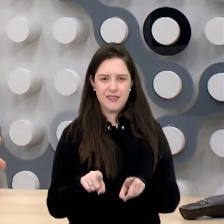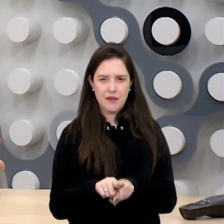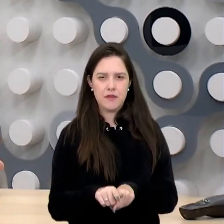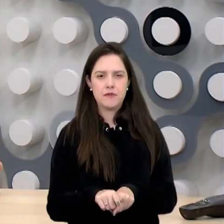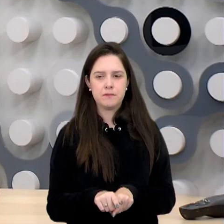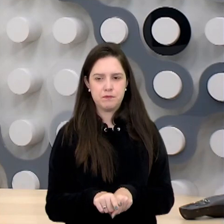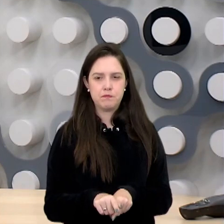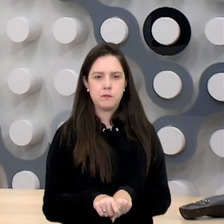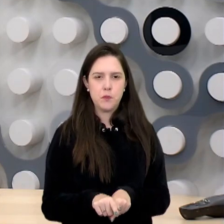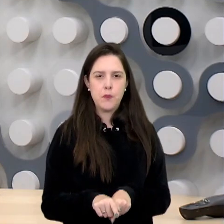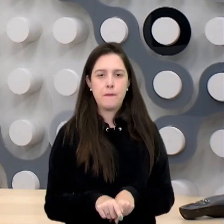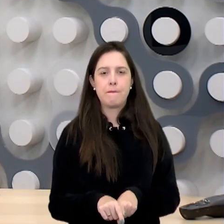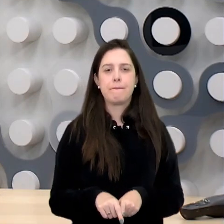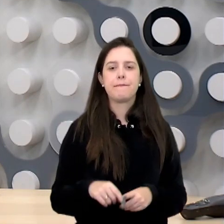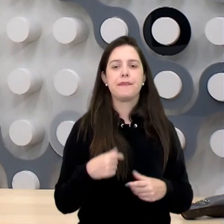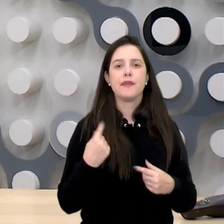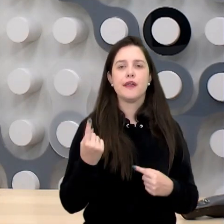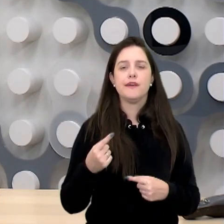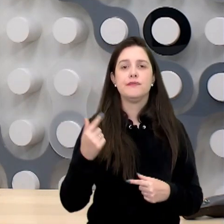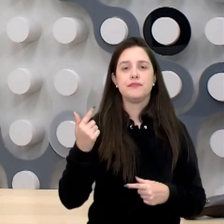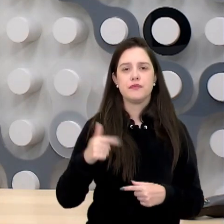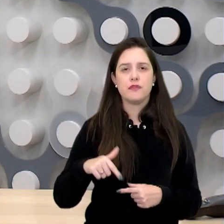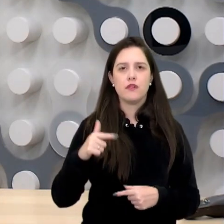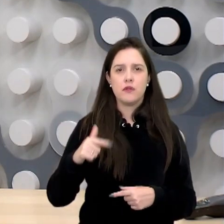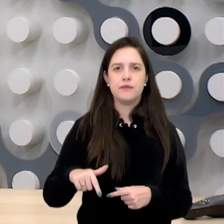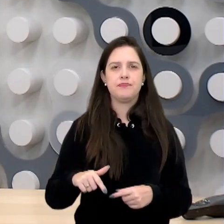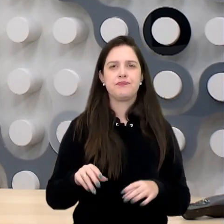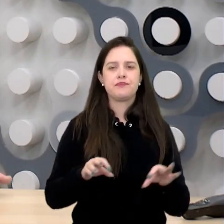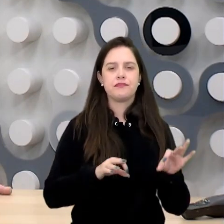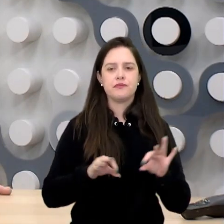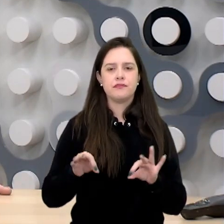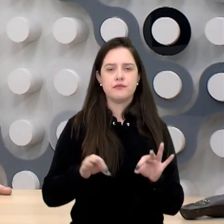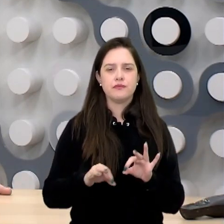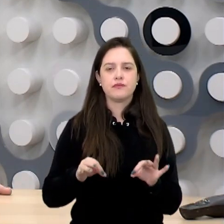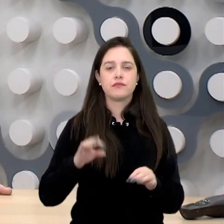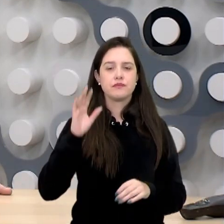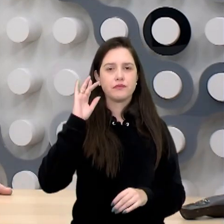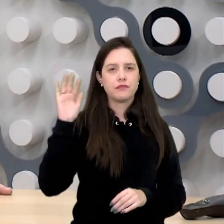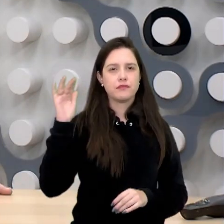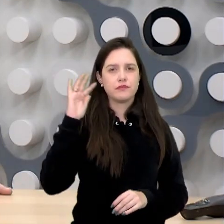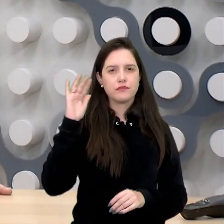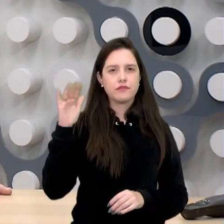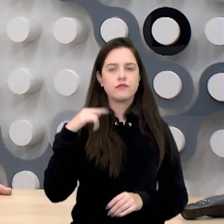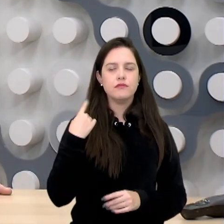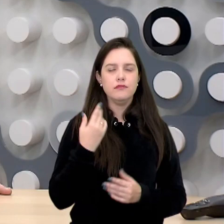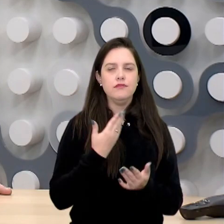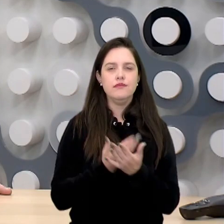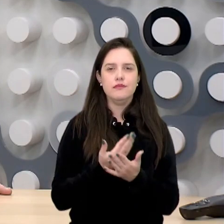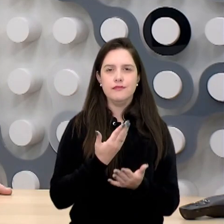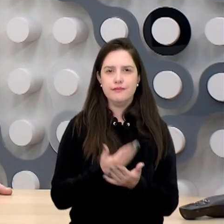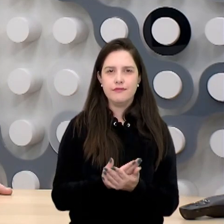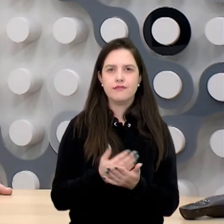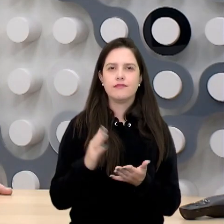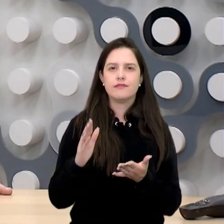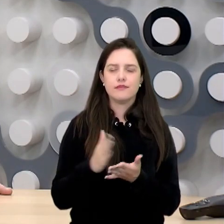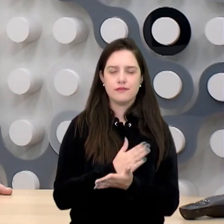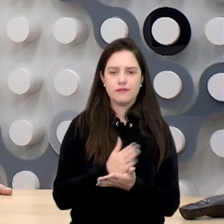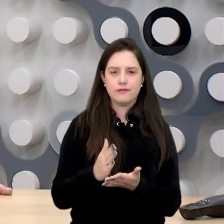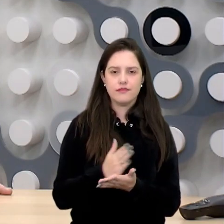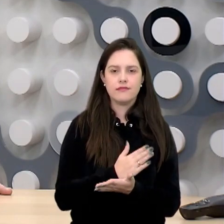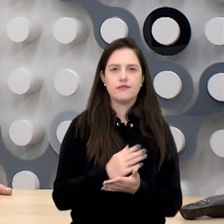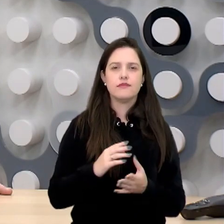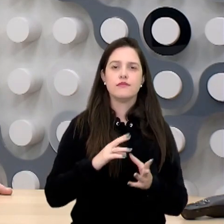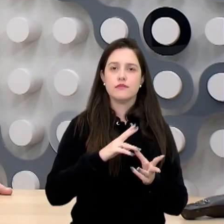Wegener, né, não foram mais ridicularizados e servem aí como teoria quando nós estudamos aí a estrutura interna